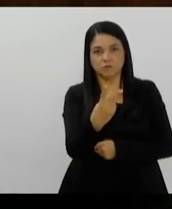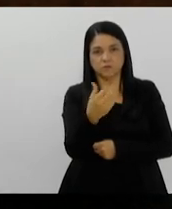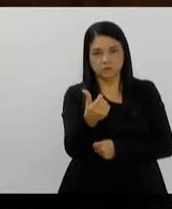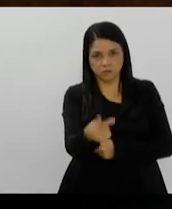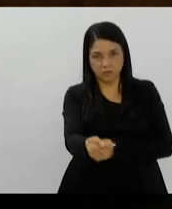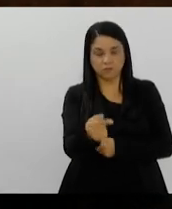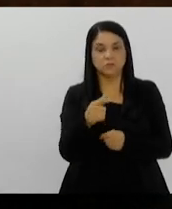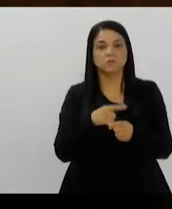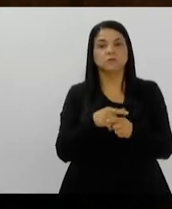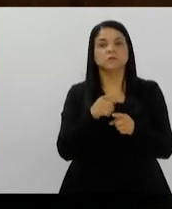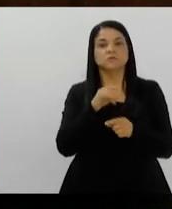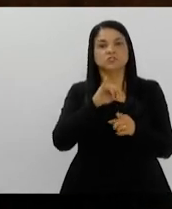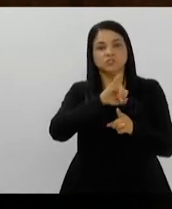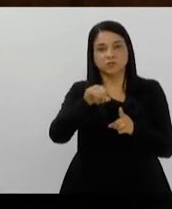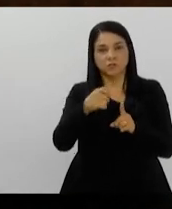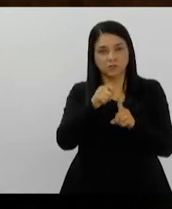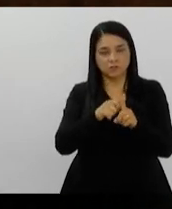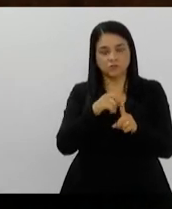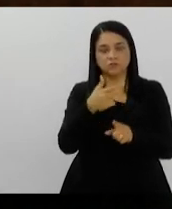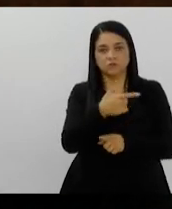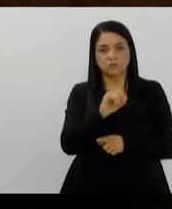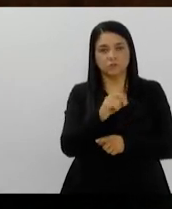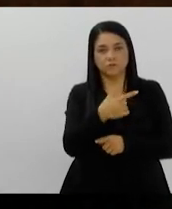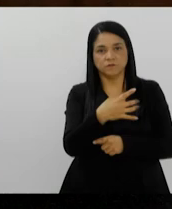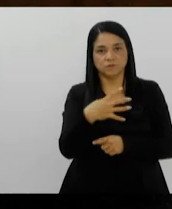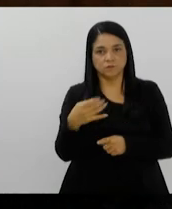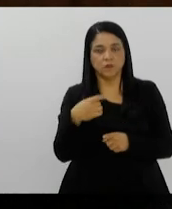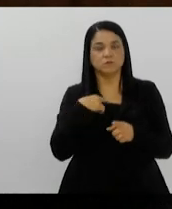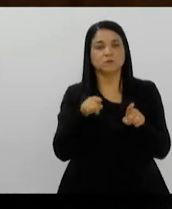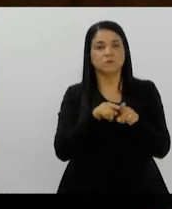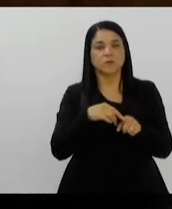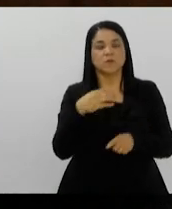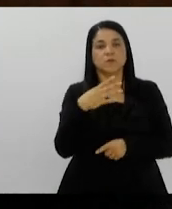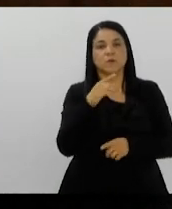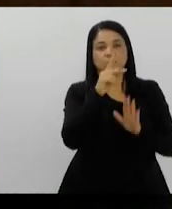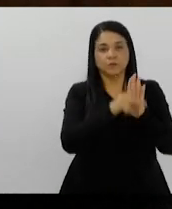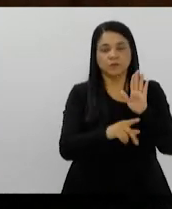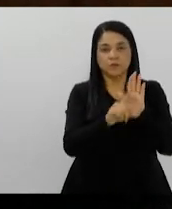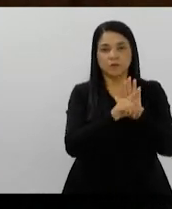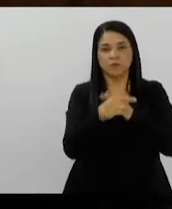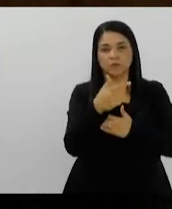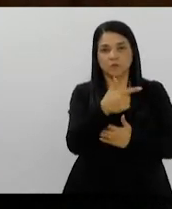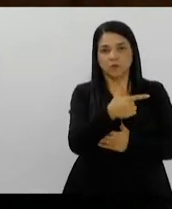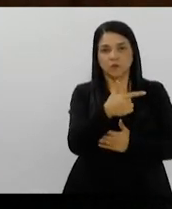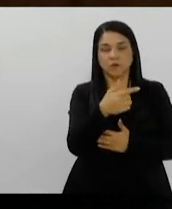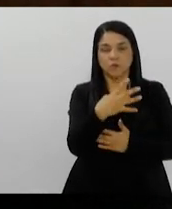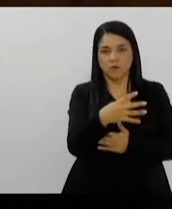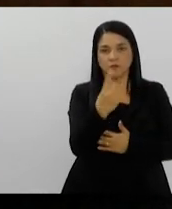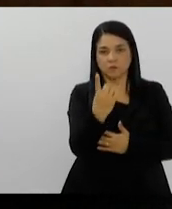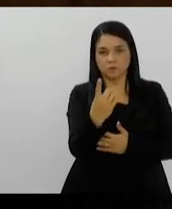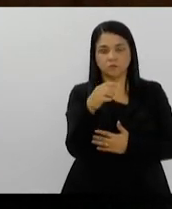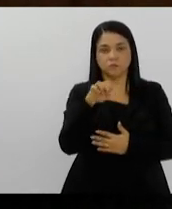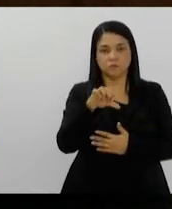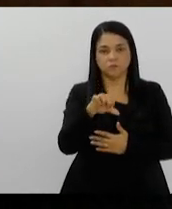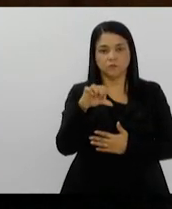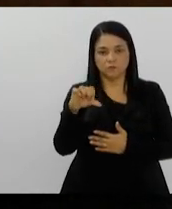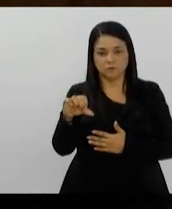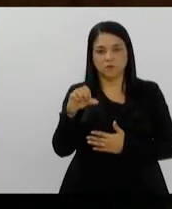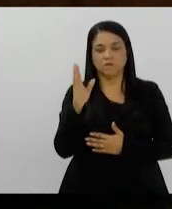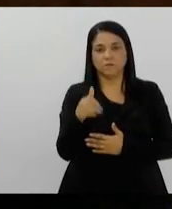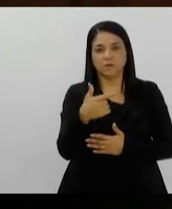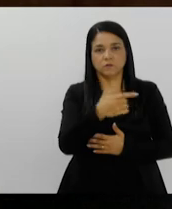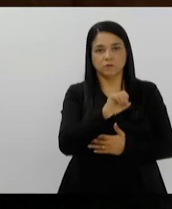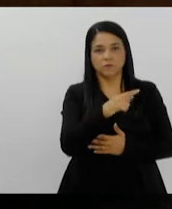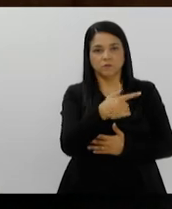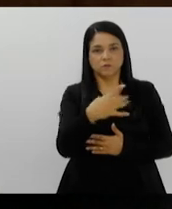de 24, e o projeto de lei 4199, de 24, mensagem 16 de 25,